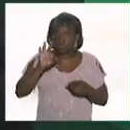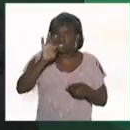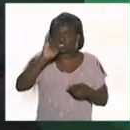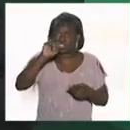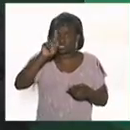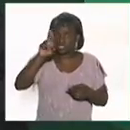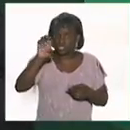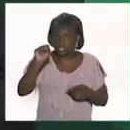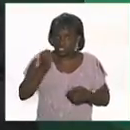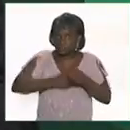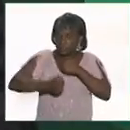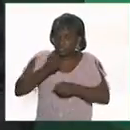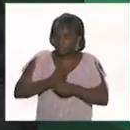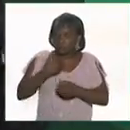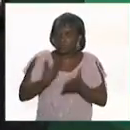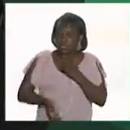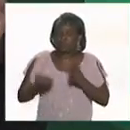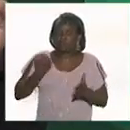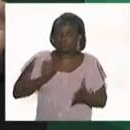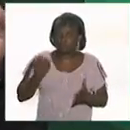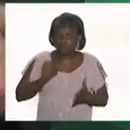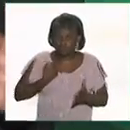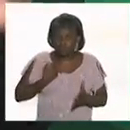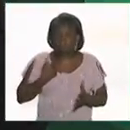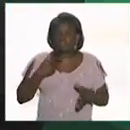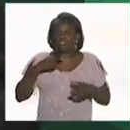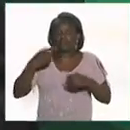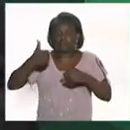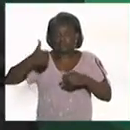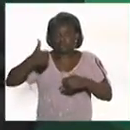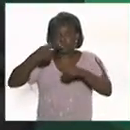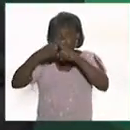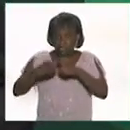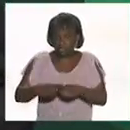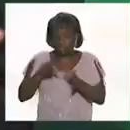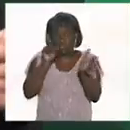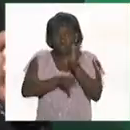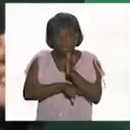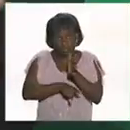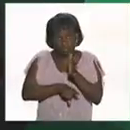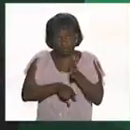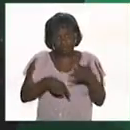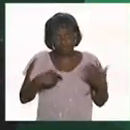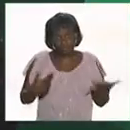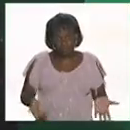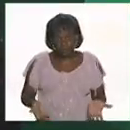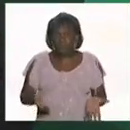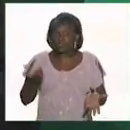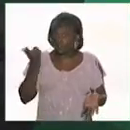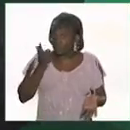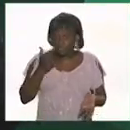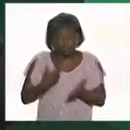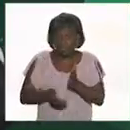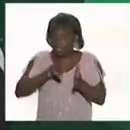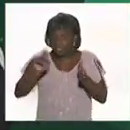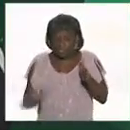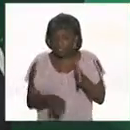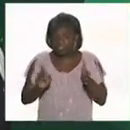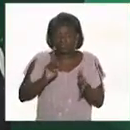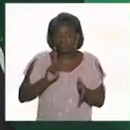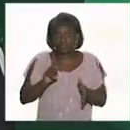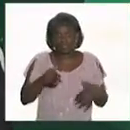Tigres, é bom lembrar, no ano passado, eles perderam pontos e terminaram a primeira fase com pontos negativos. É verdade. E ainda assim não